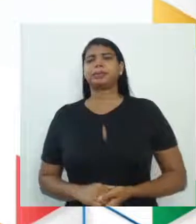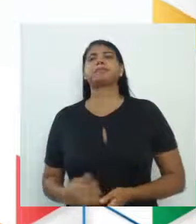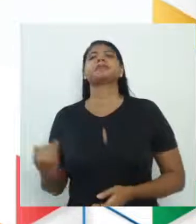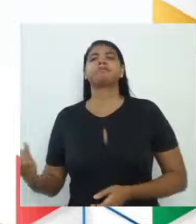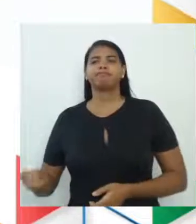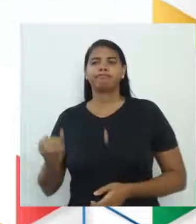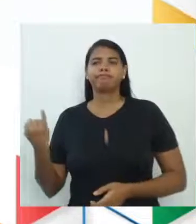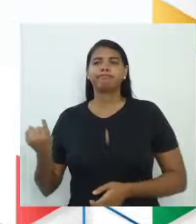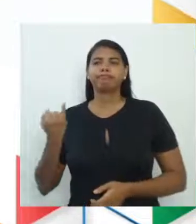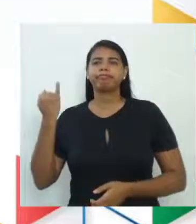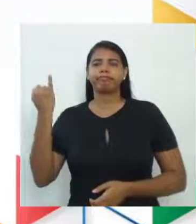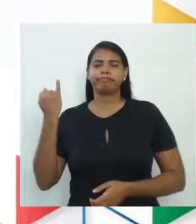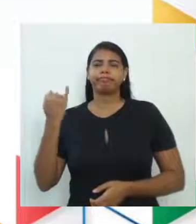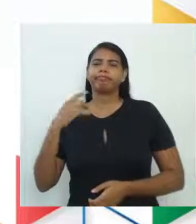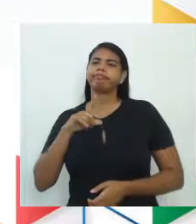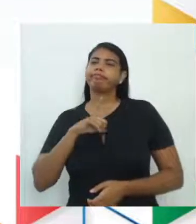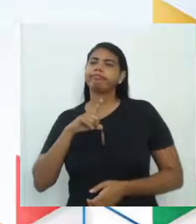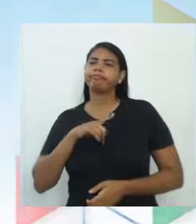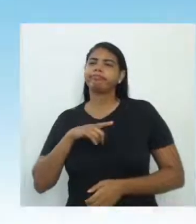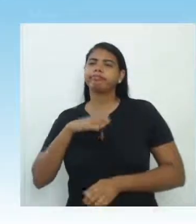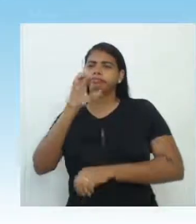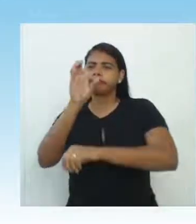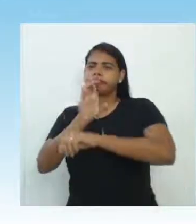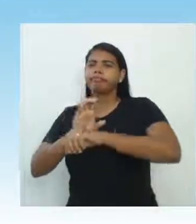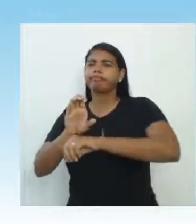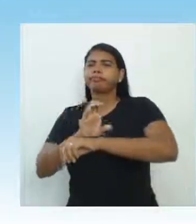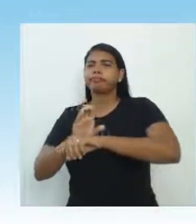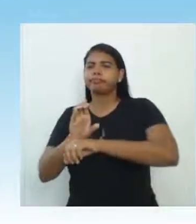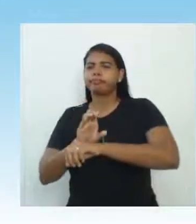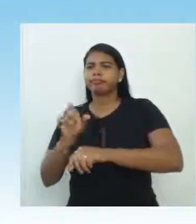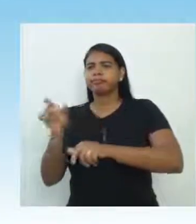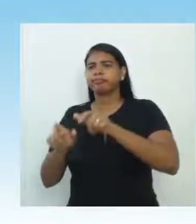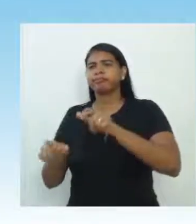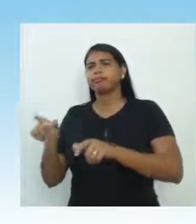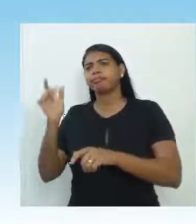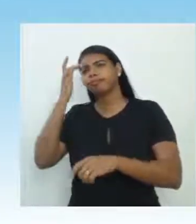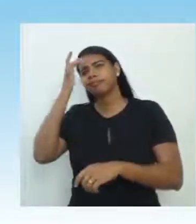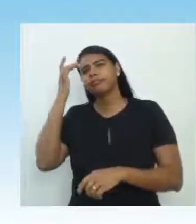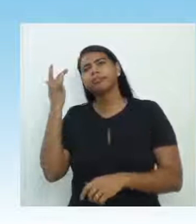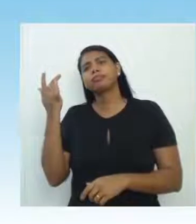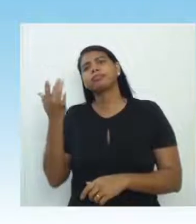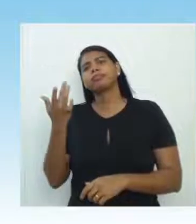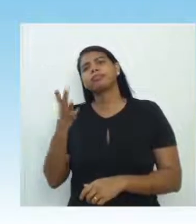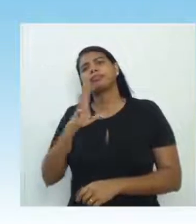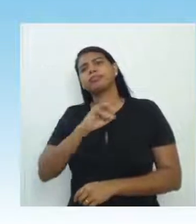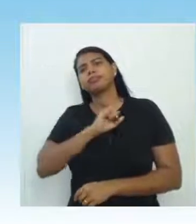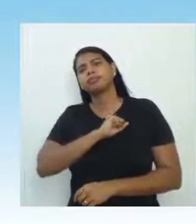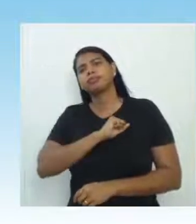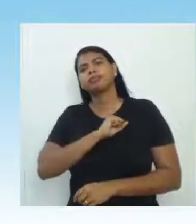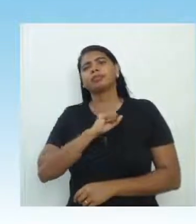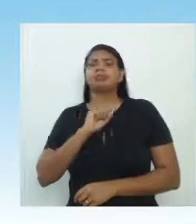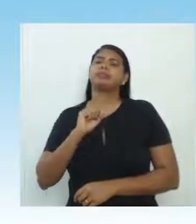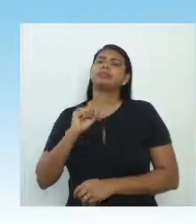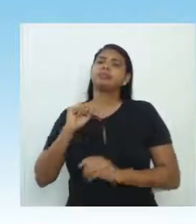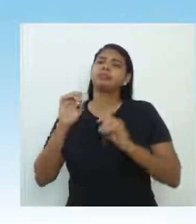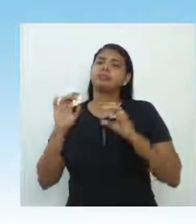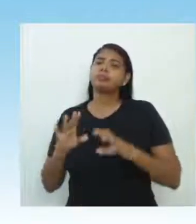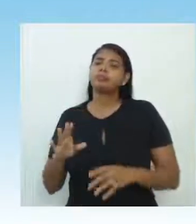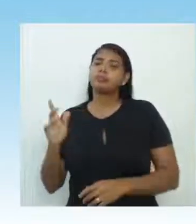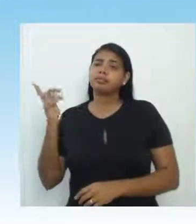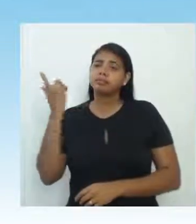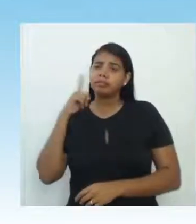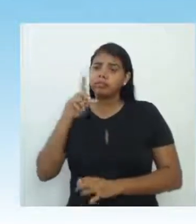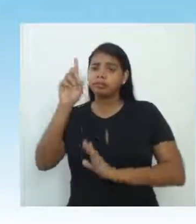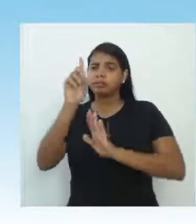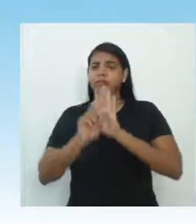importante que a gente tenha essa Constituição e que olhou, certo, com carinho, com especial atenção, para poder garantir o